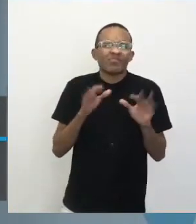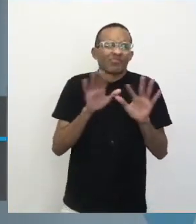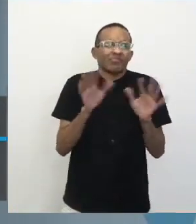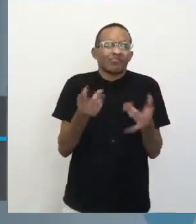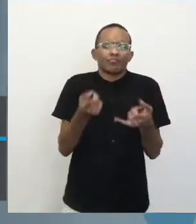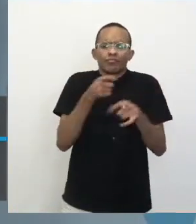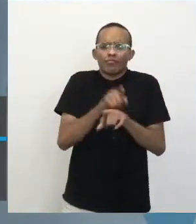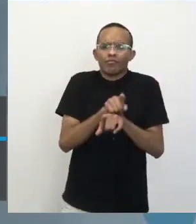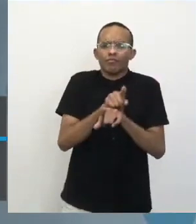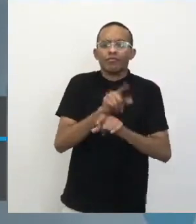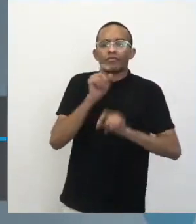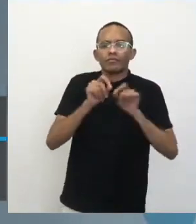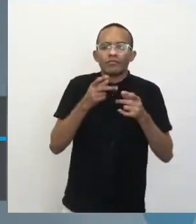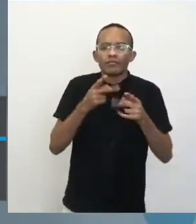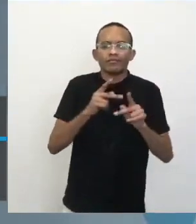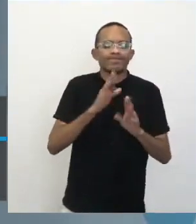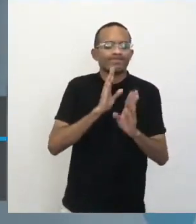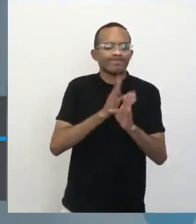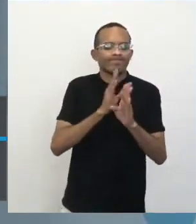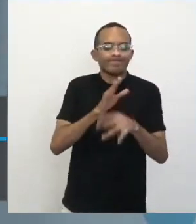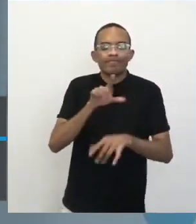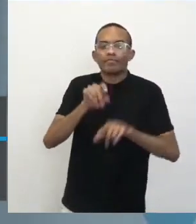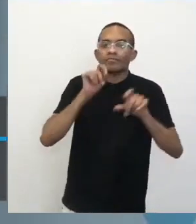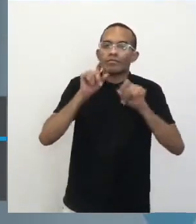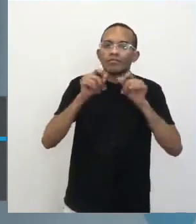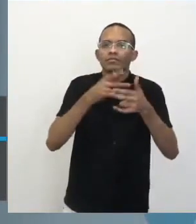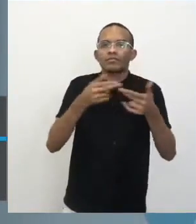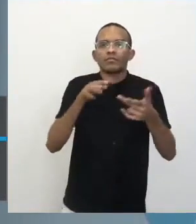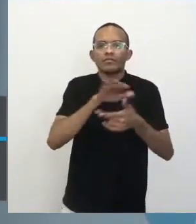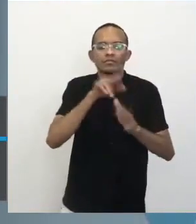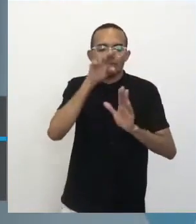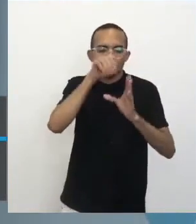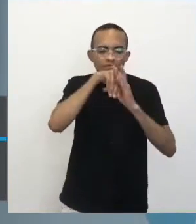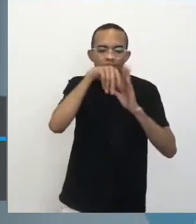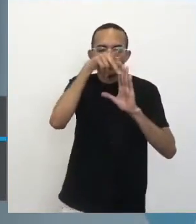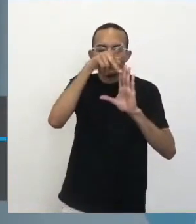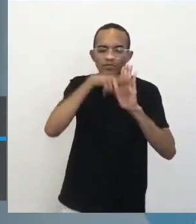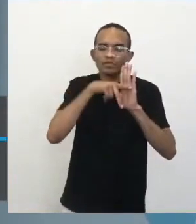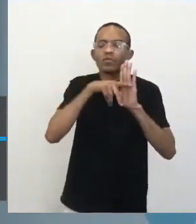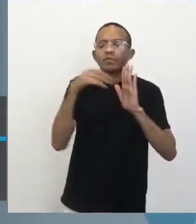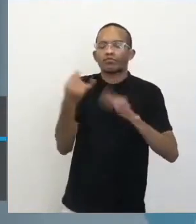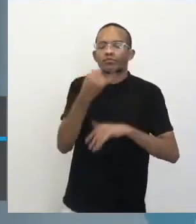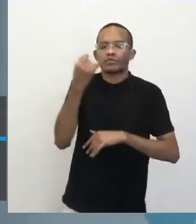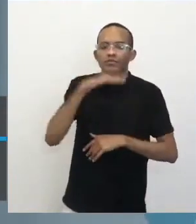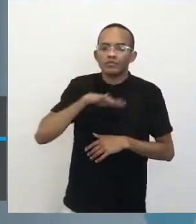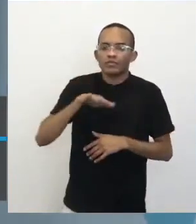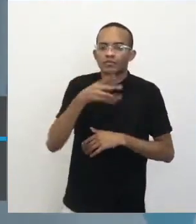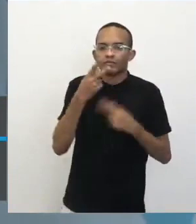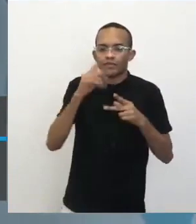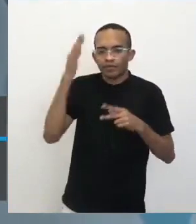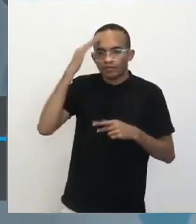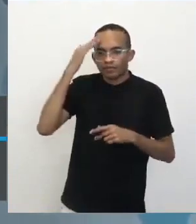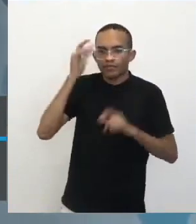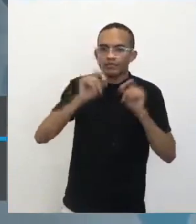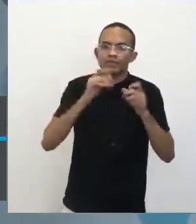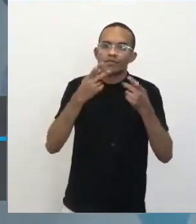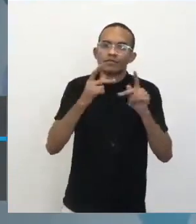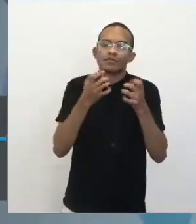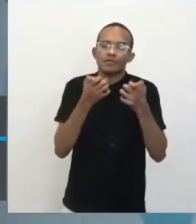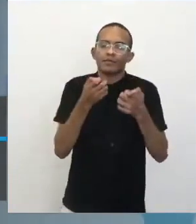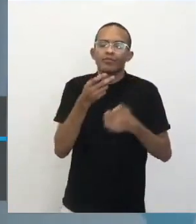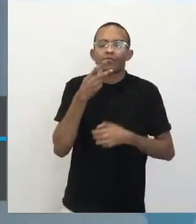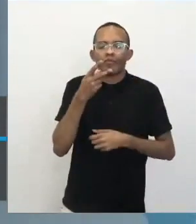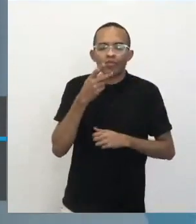pelo contrário. É ela que vai nortear justamente as suas escolhas dentro de um projeto. Por isso que é tão importante, né? Você vai saber sobre o que você quer falar e de que